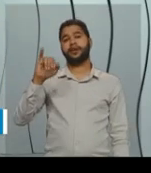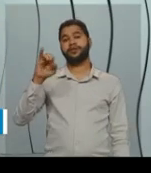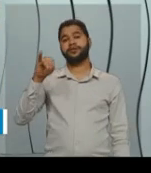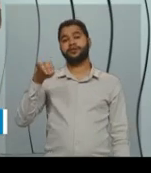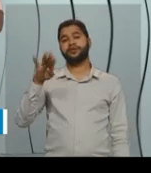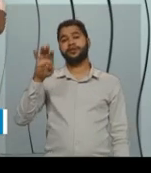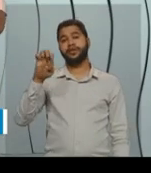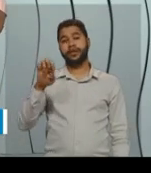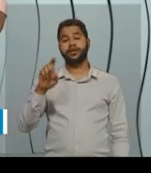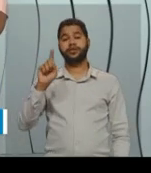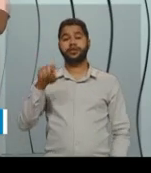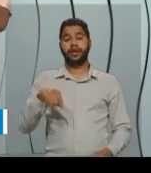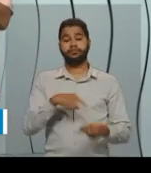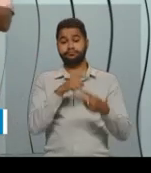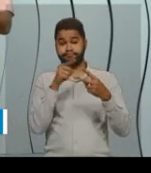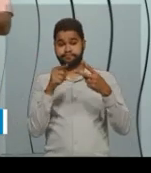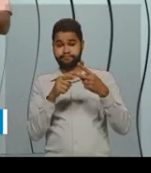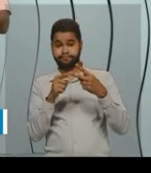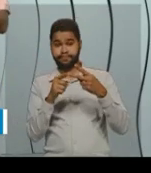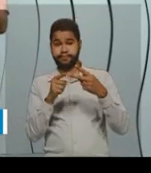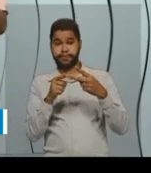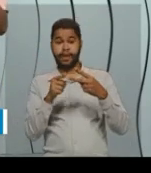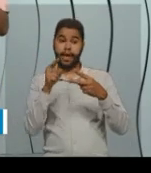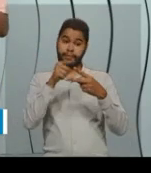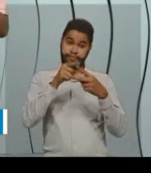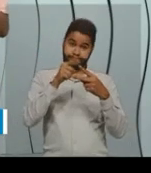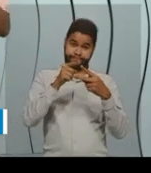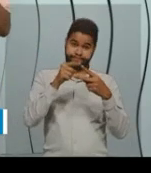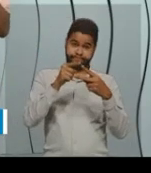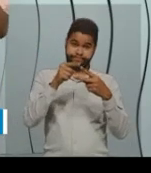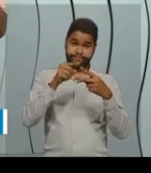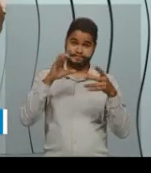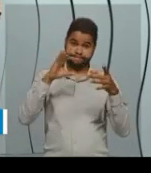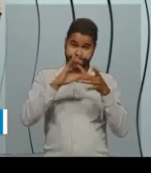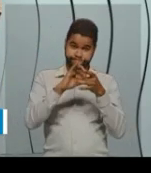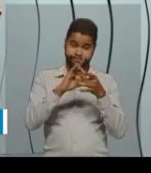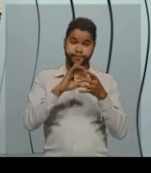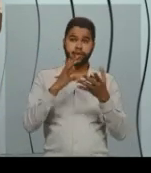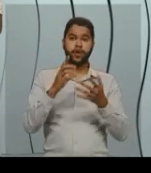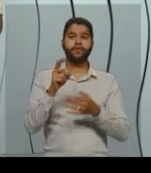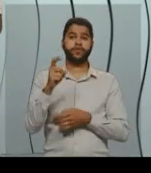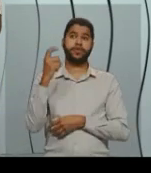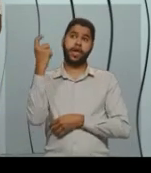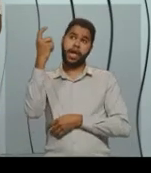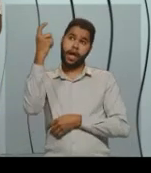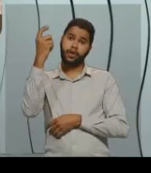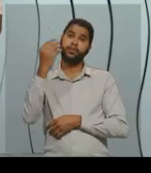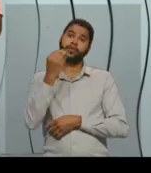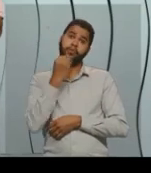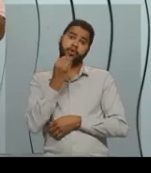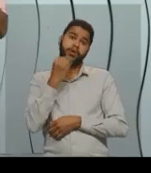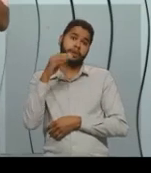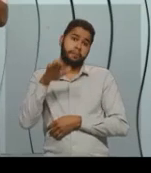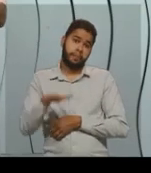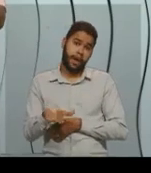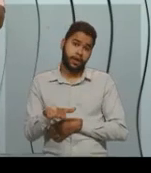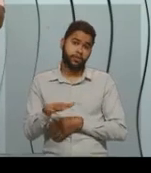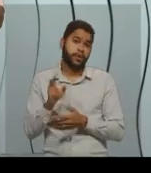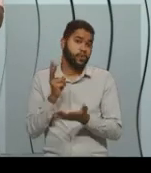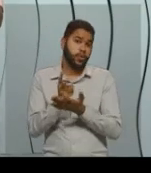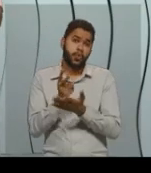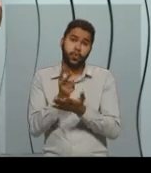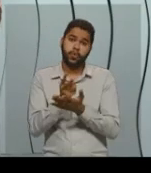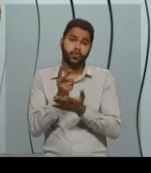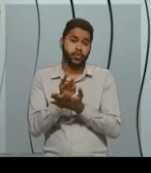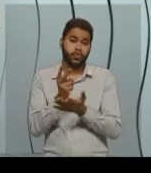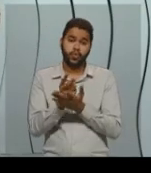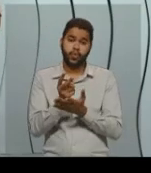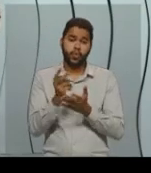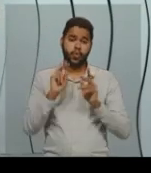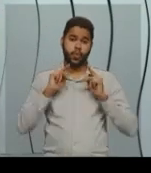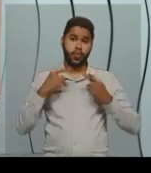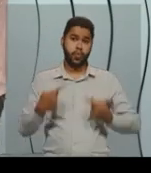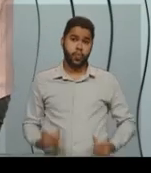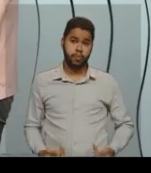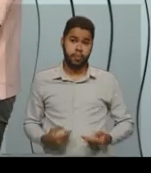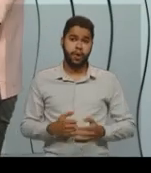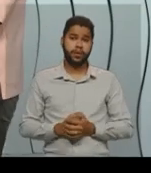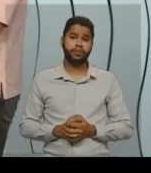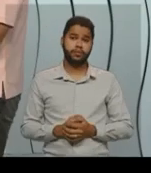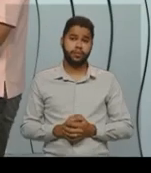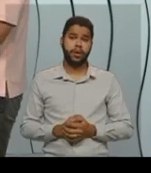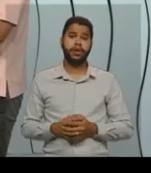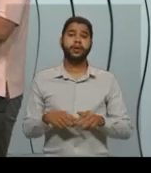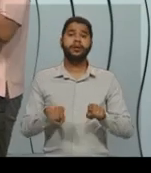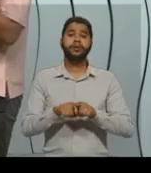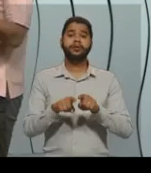substância segunda, a substância primeira, porque você é alto, mas poderia ser baixo, mas você vai continuar sendo da espécie humana. E